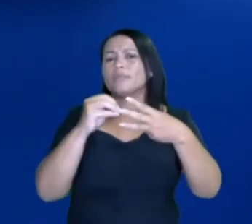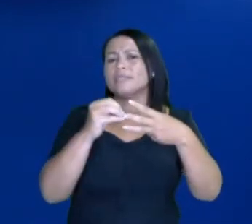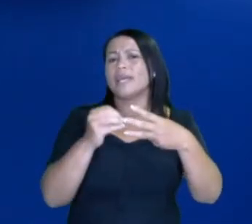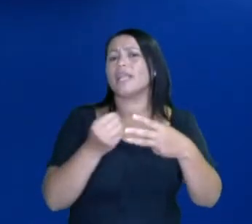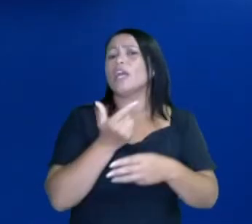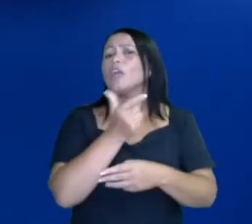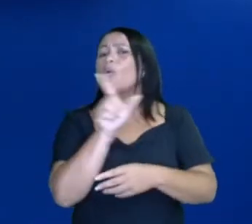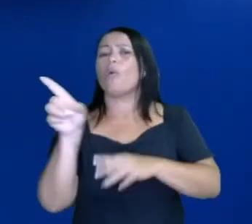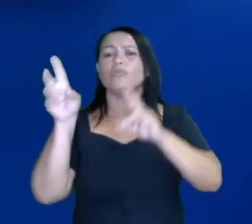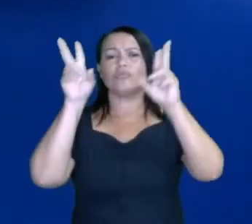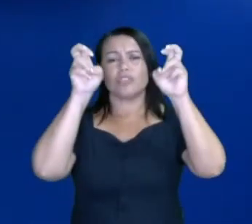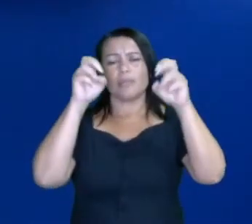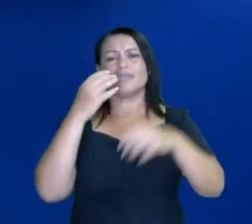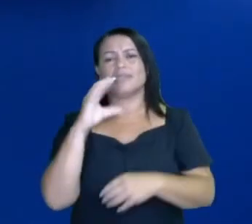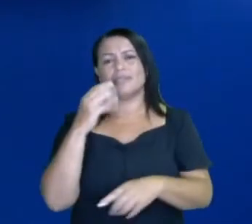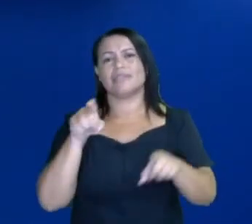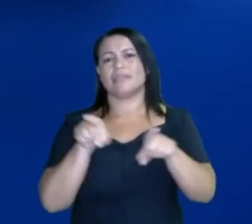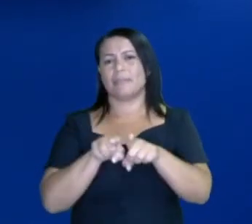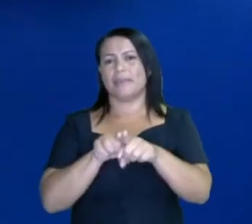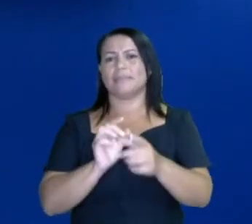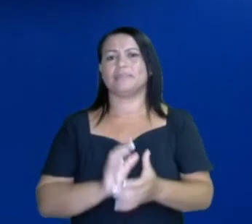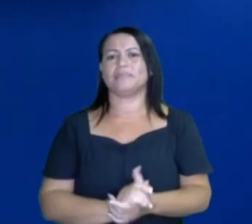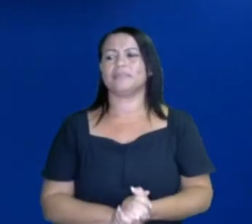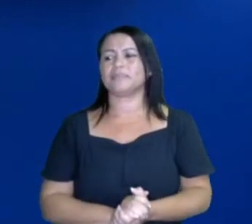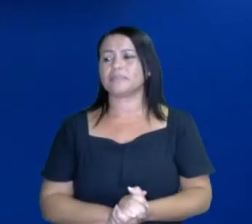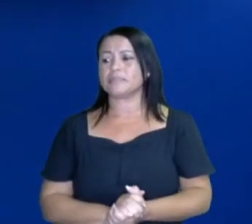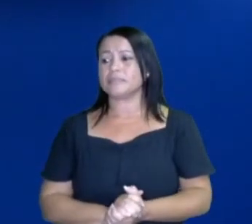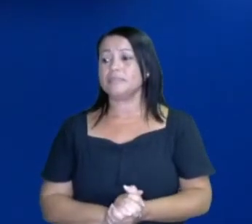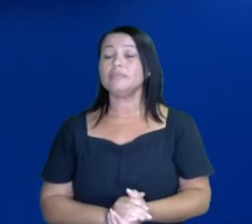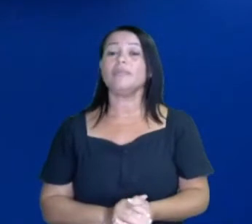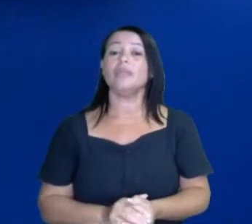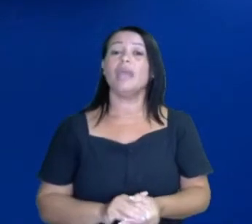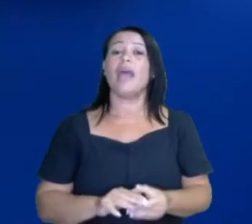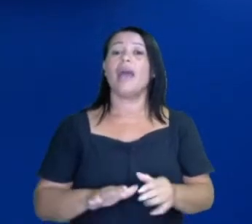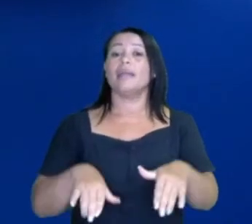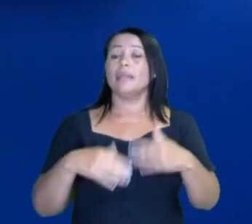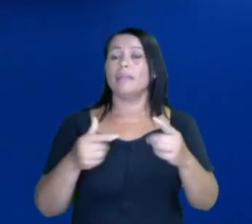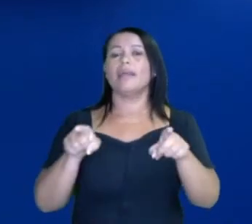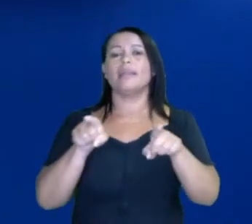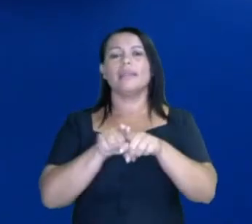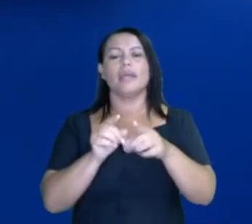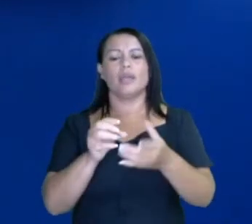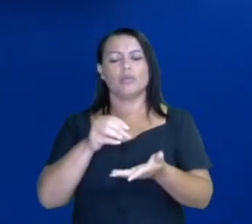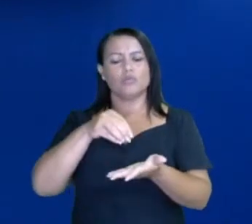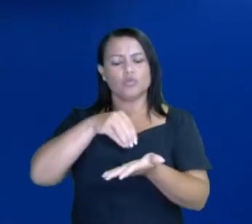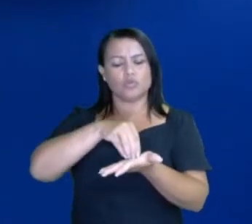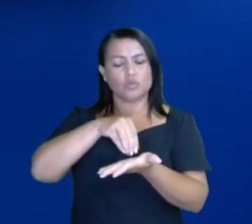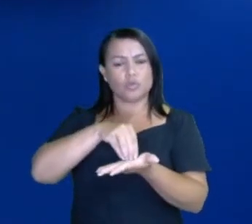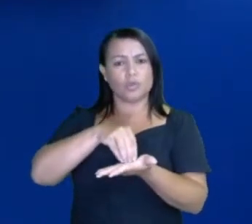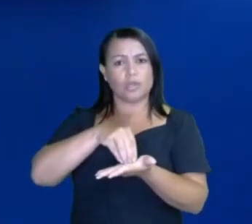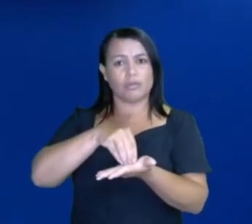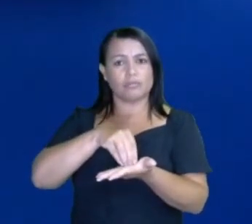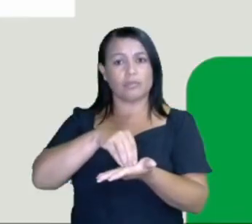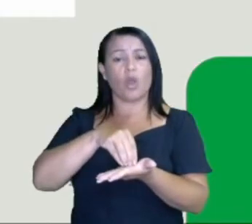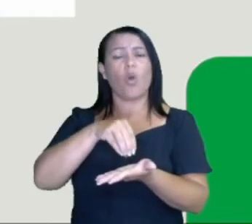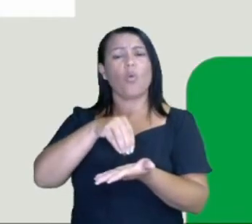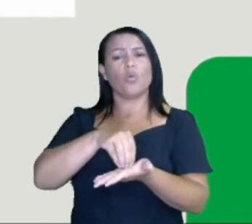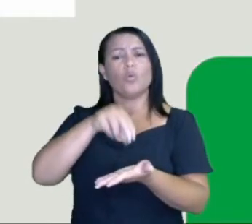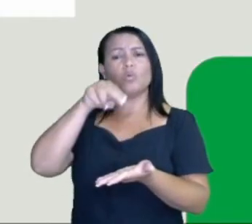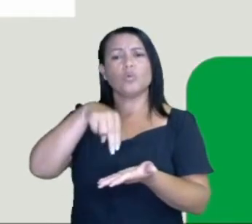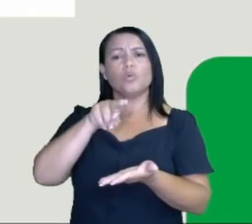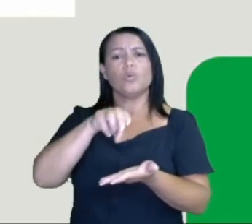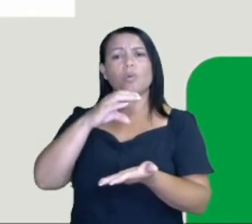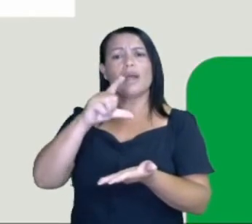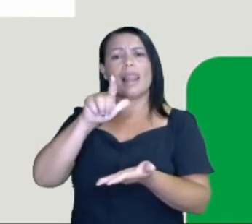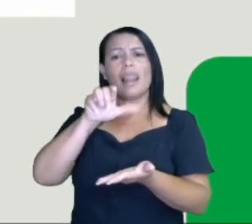outros assuntos de ciências também. Além disso, temos o núcleo. O núcleo é o comando, é